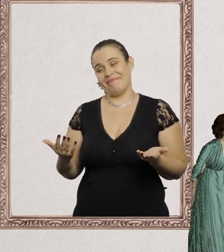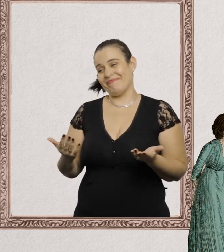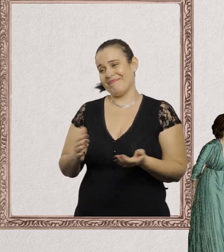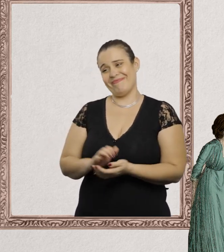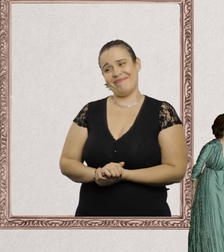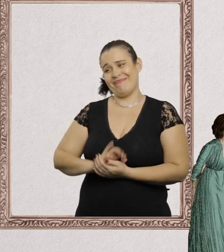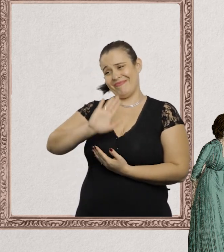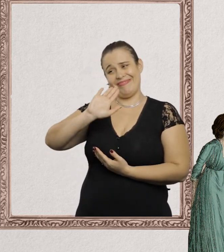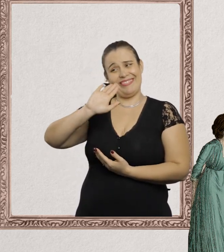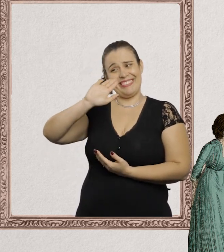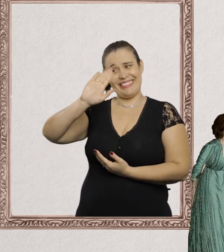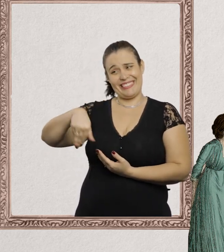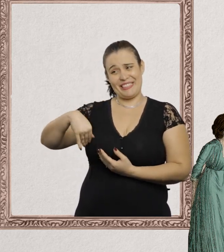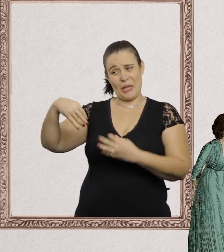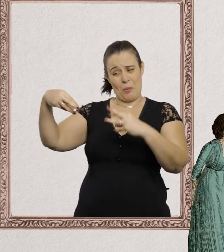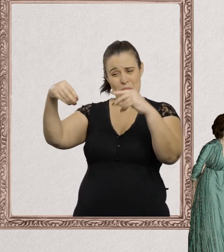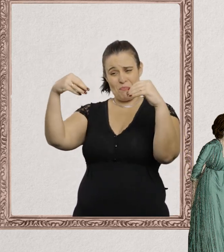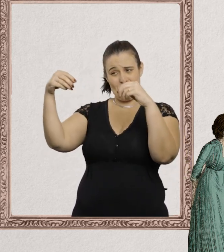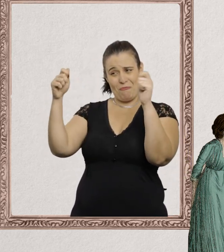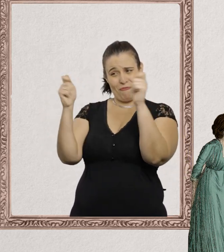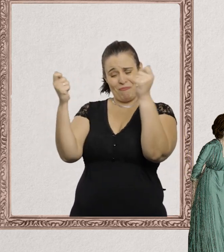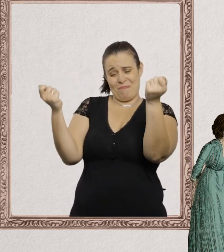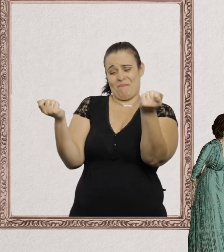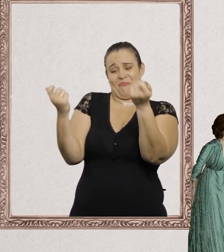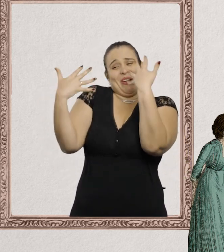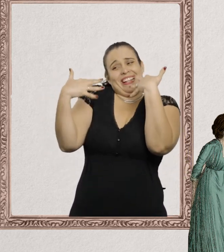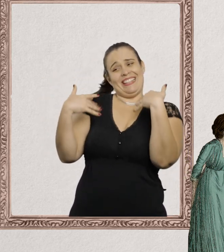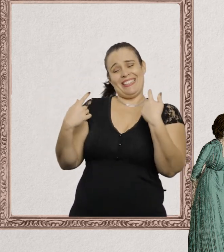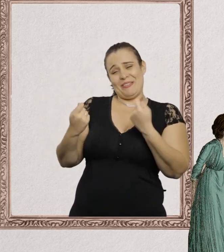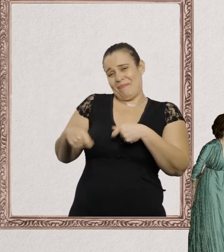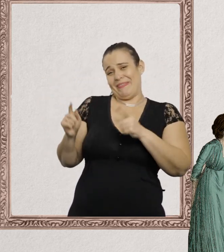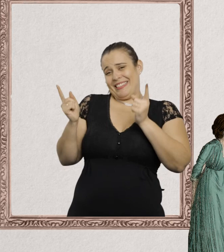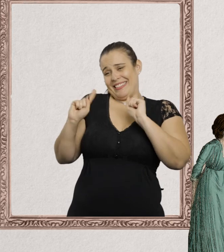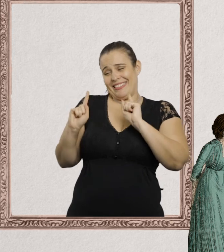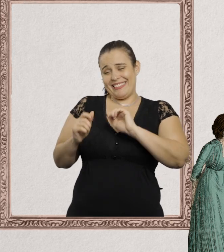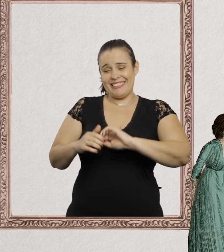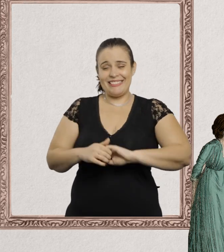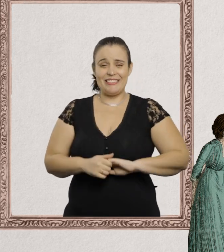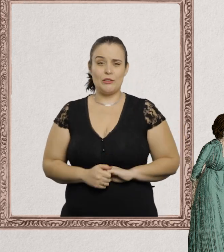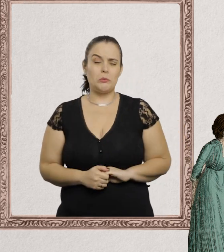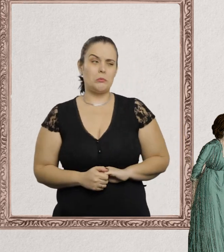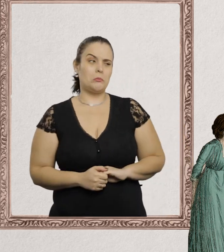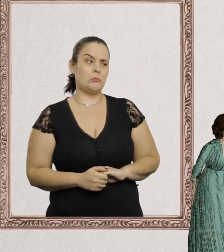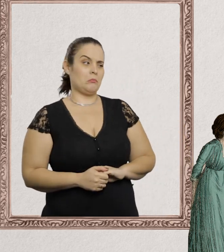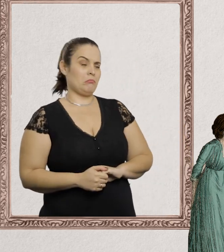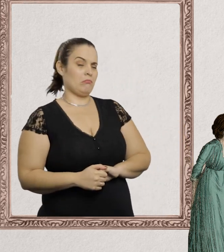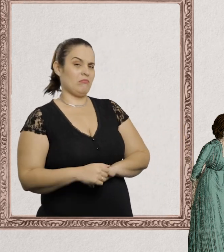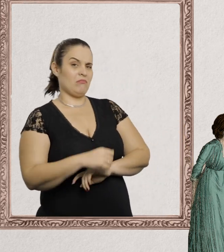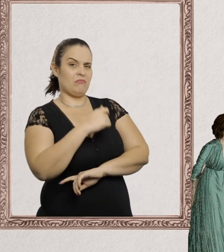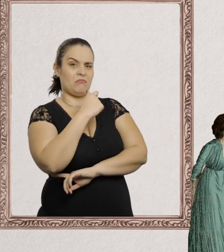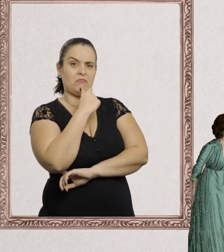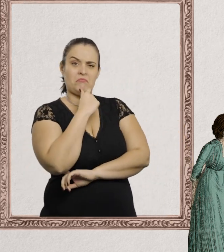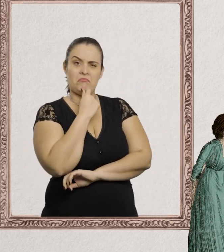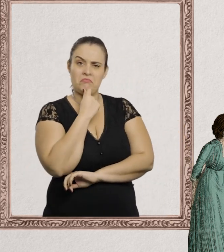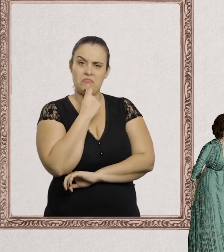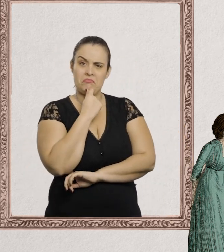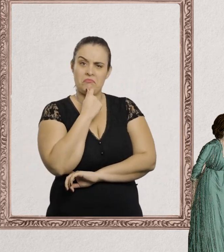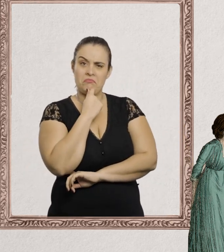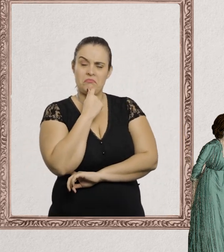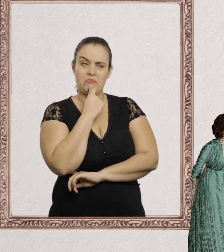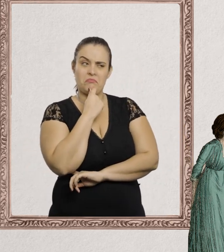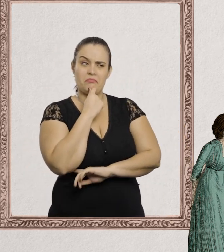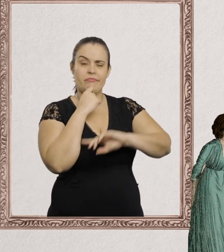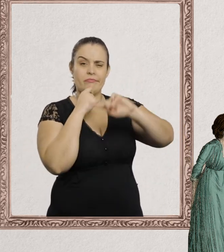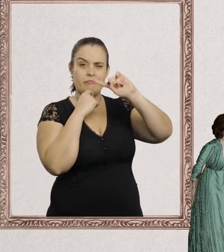para ele: Peter, não desperdice poeira de fada em mim. Peter achou estranho.